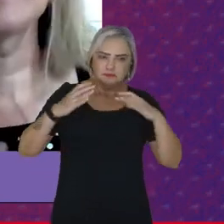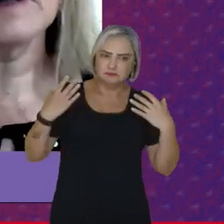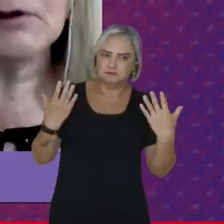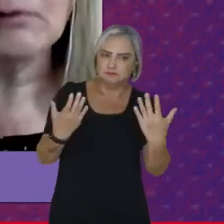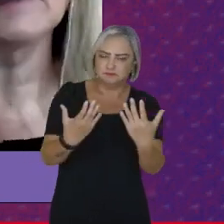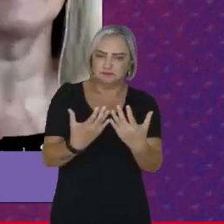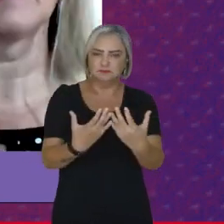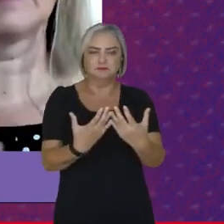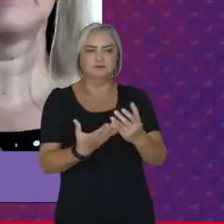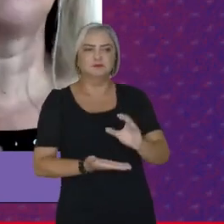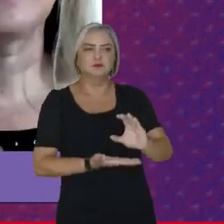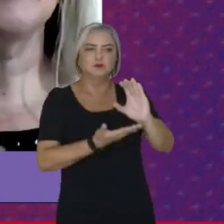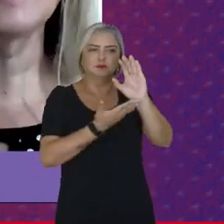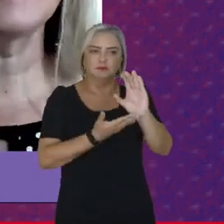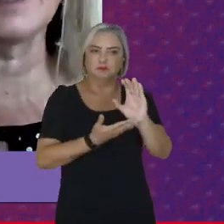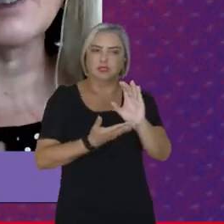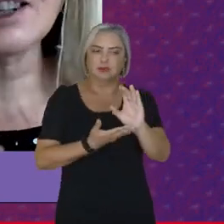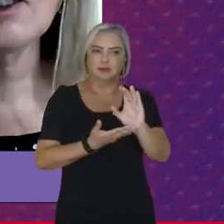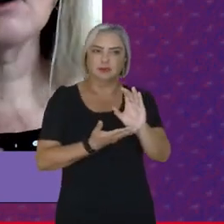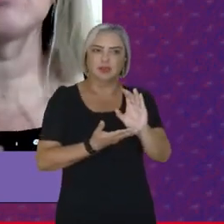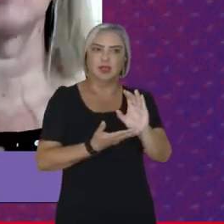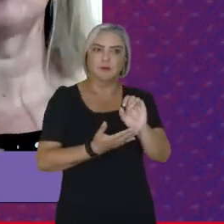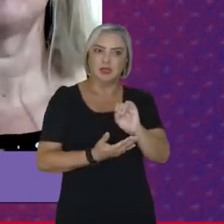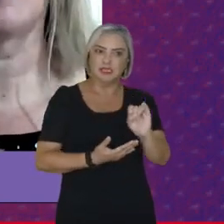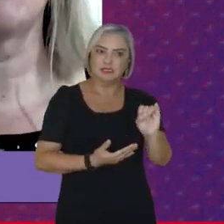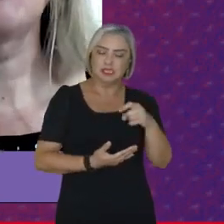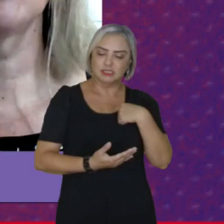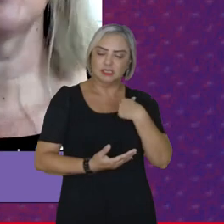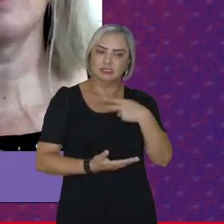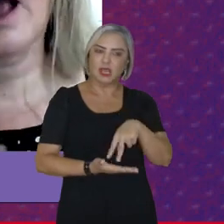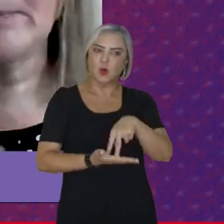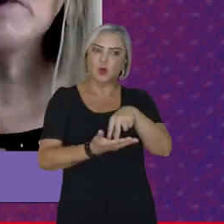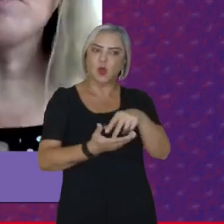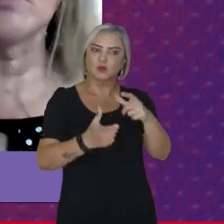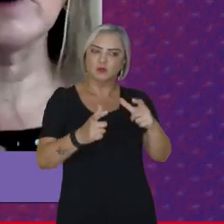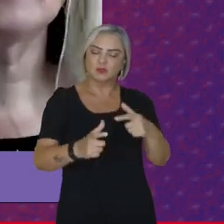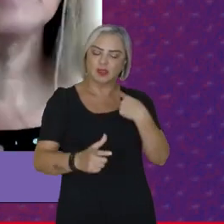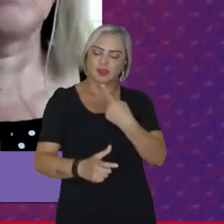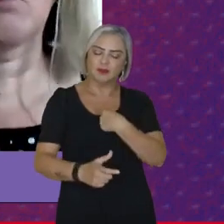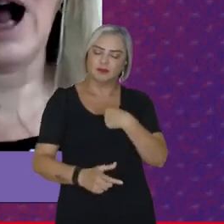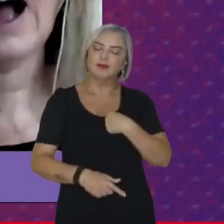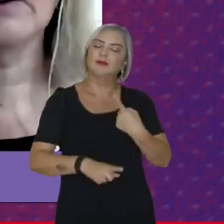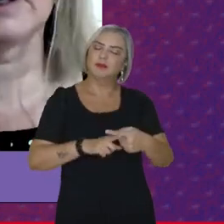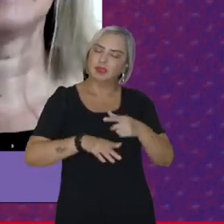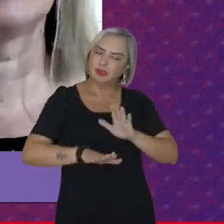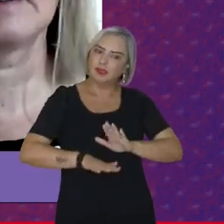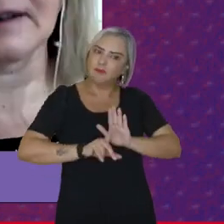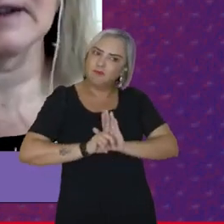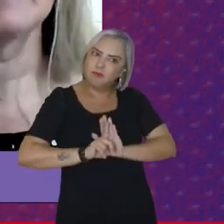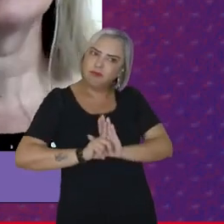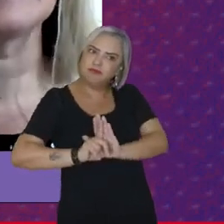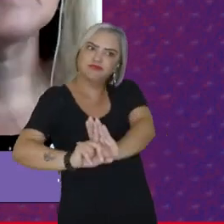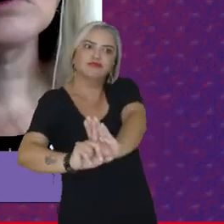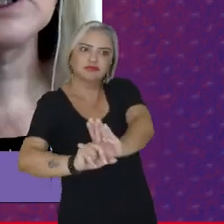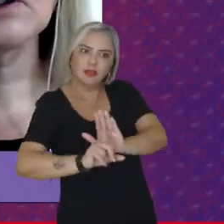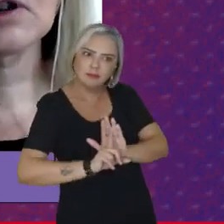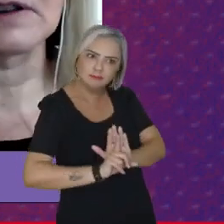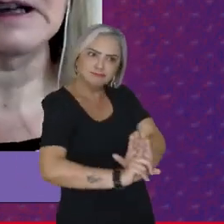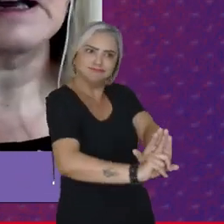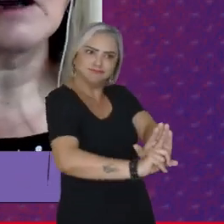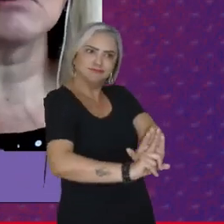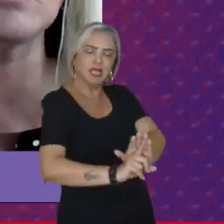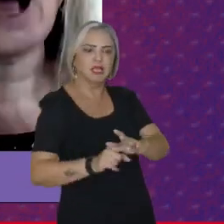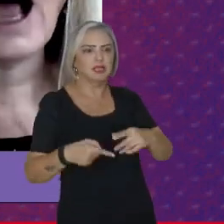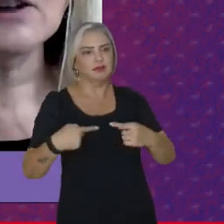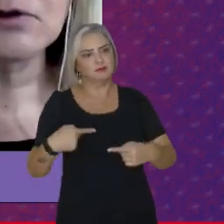conferência, num conselho, numa instância. Porque se a gente está onde a gente está hoje, é porque os movimentos empurraram essas instâncias, essas